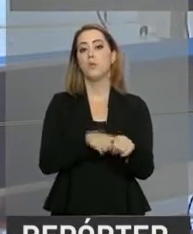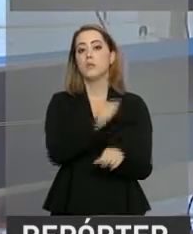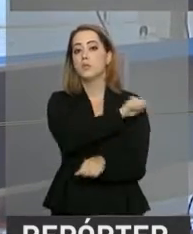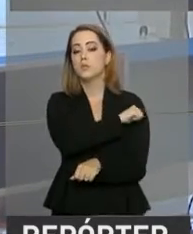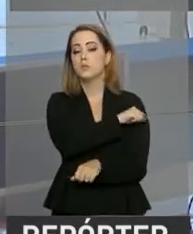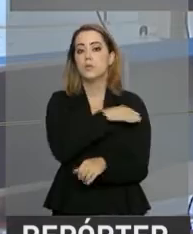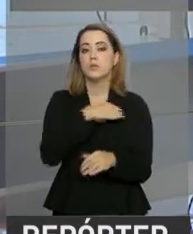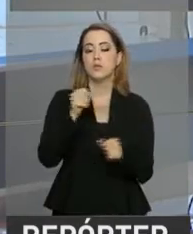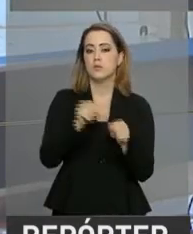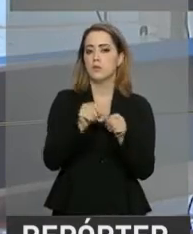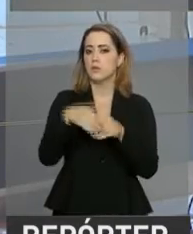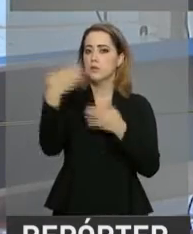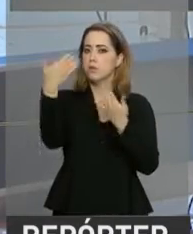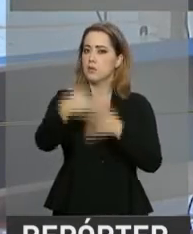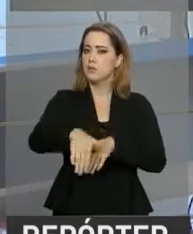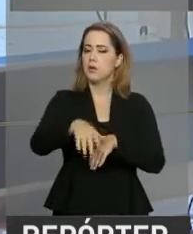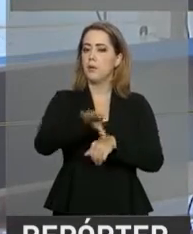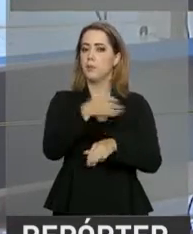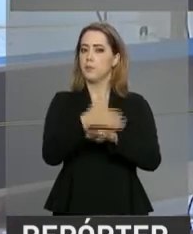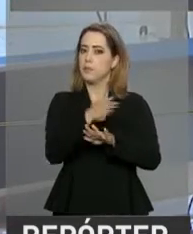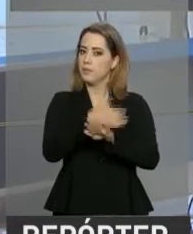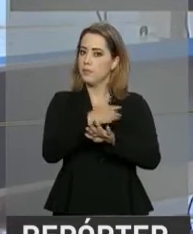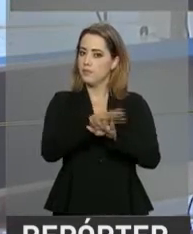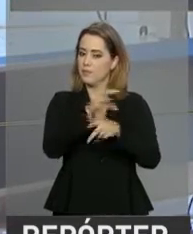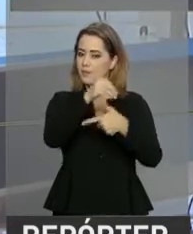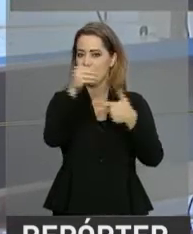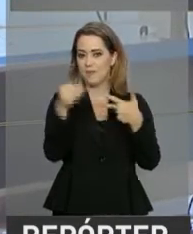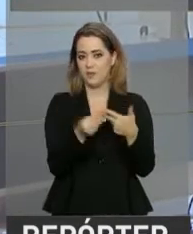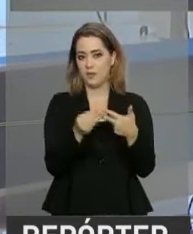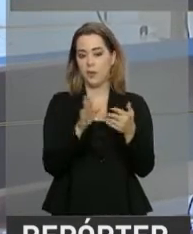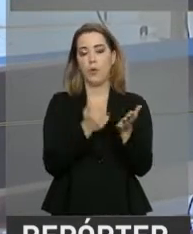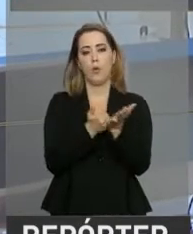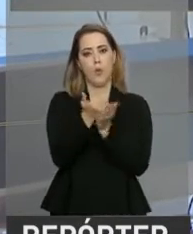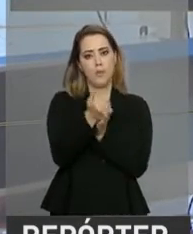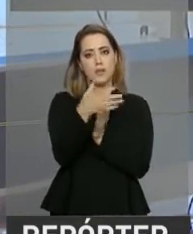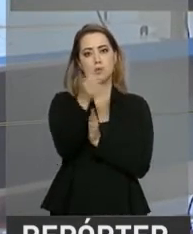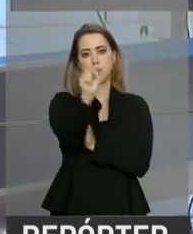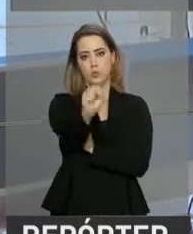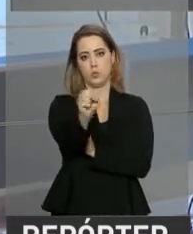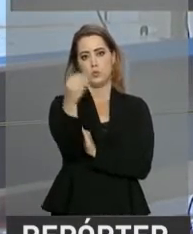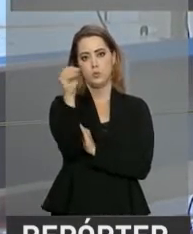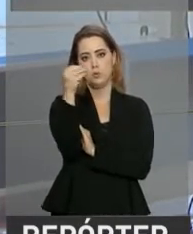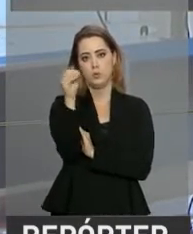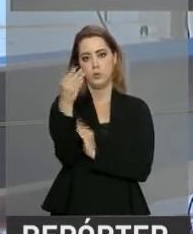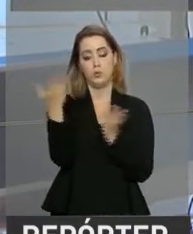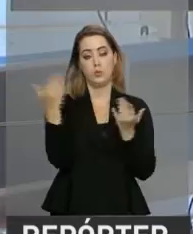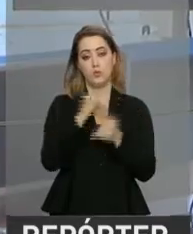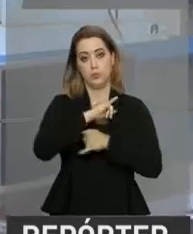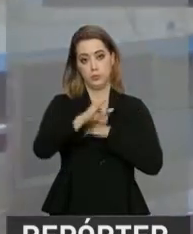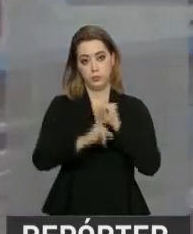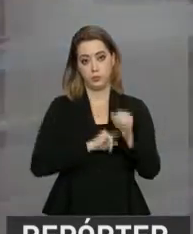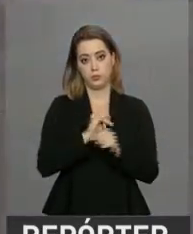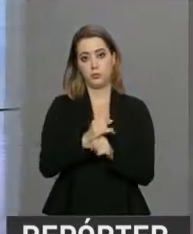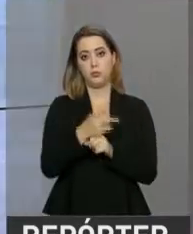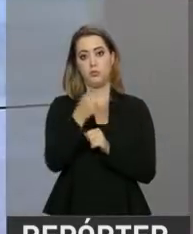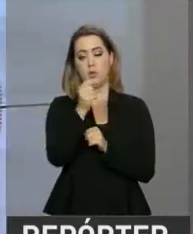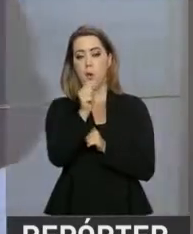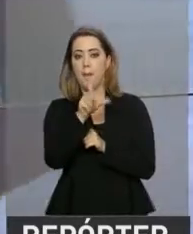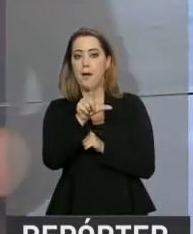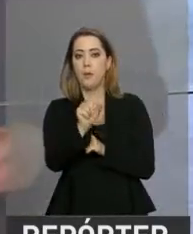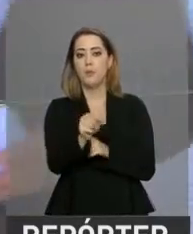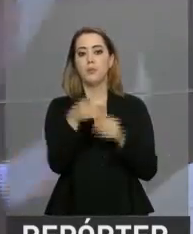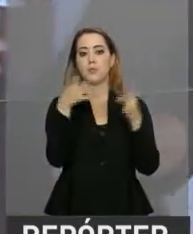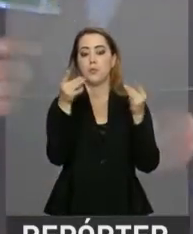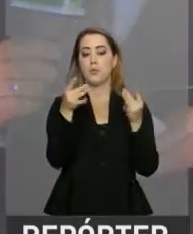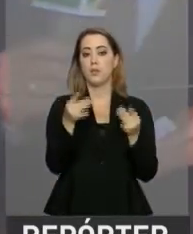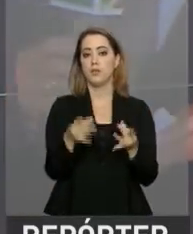o simulado da hora do Enem. Desde o último dia 8 de outubro, a prova está disponível na plataforma online. E o Paulo Lasalve, que está aqui comigo